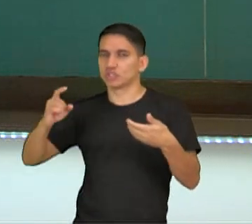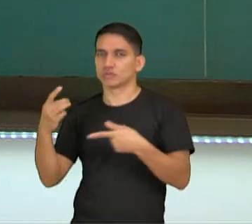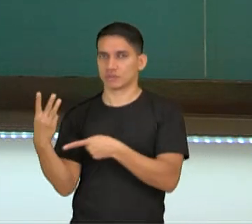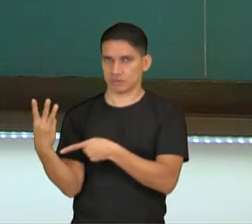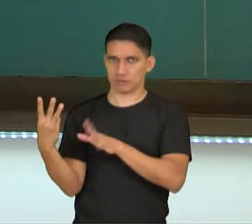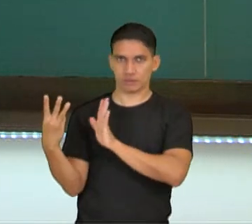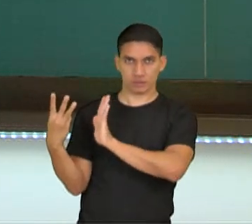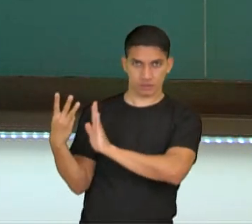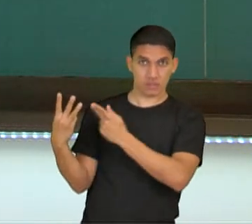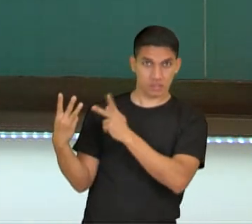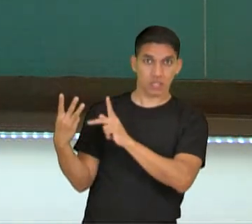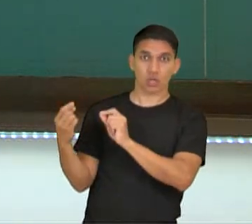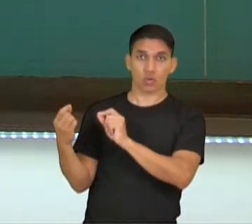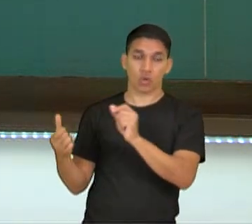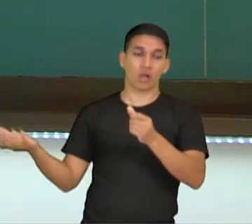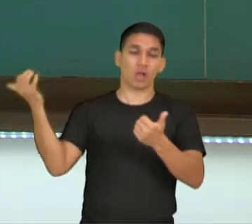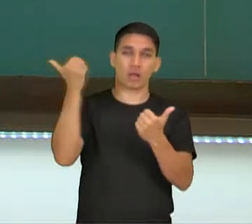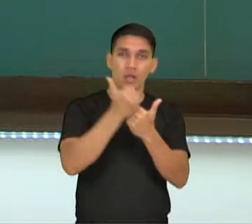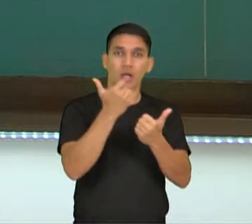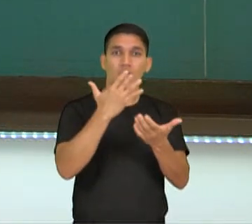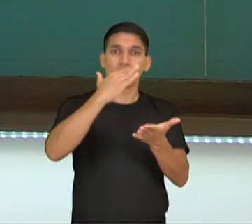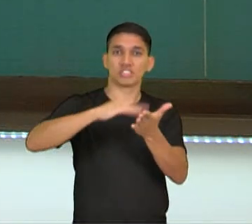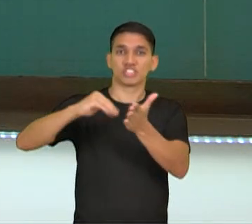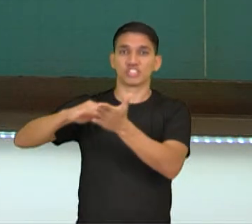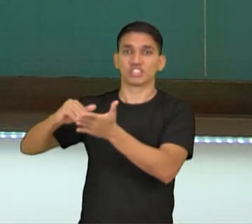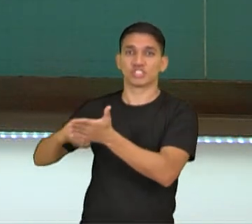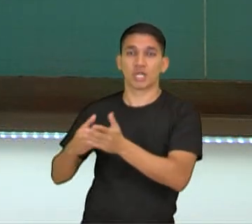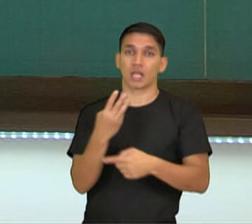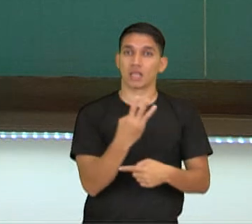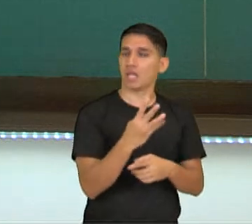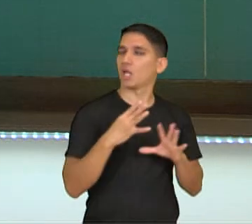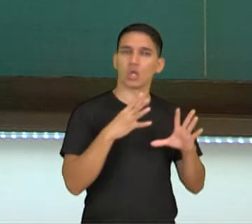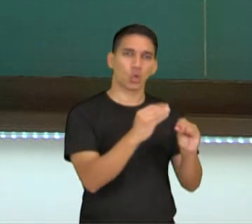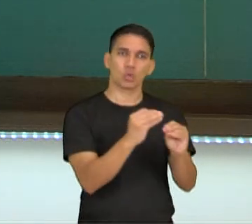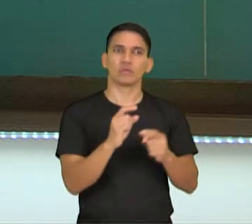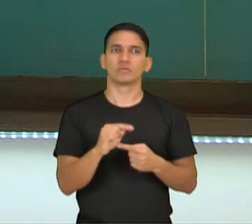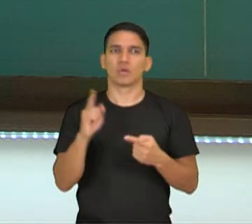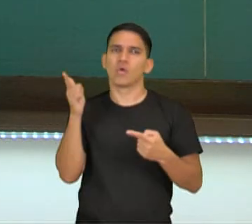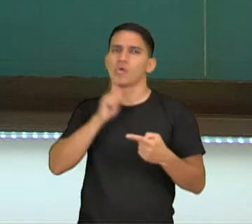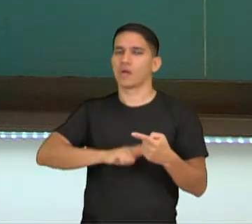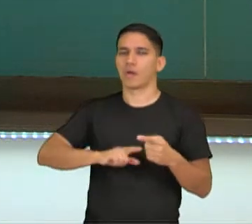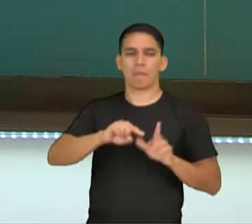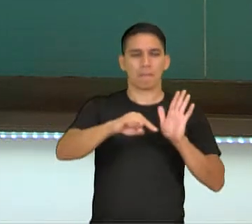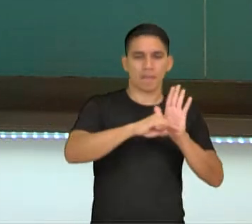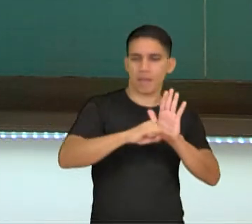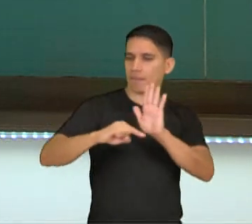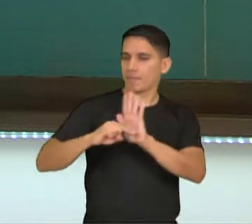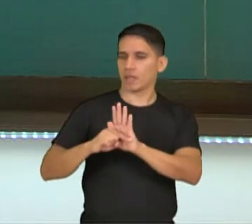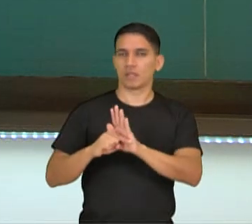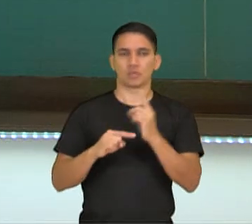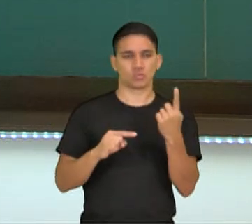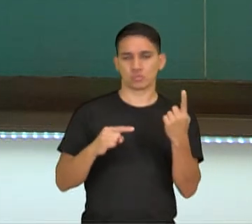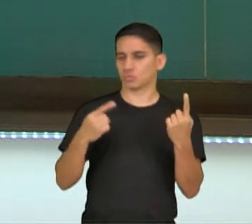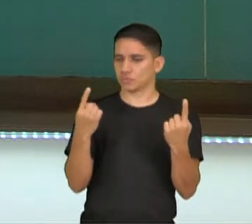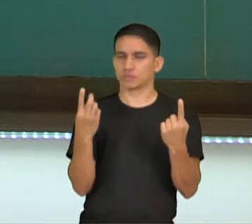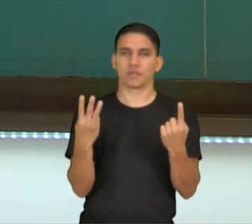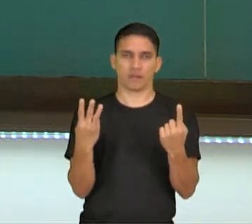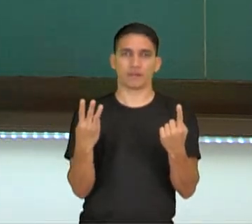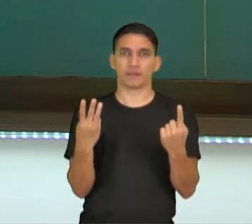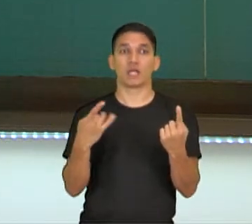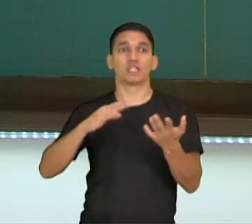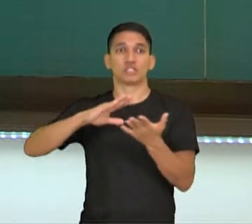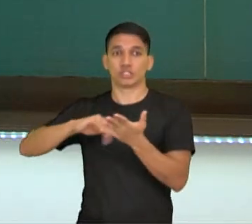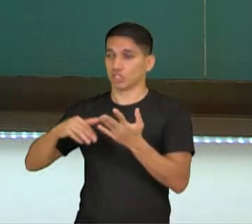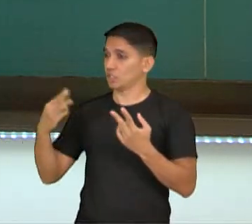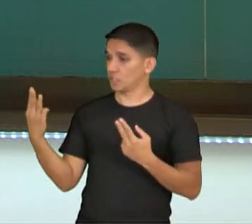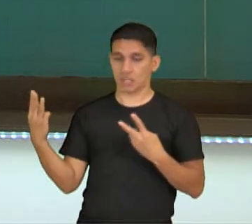daqui, subtraindo 3 de todo mundo, para poder eliminar. Então, ó, menos 1, menos 3, tirei o 3 e tirei 3.